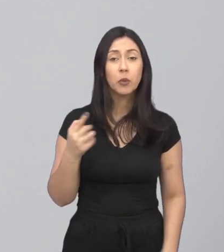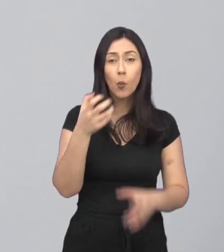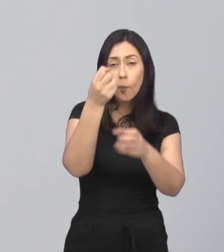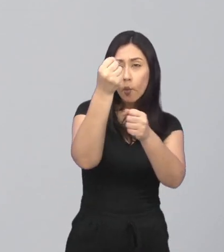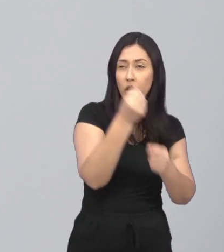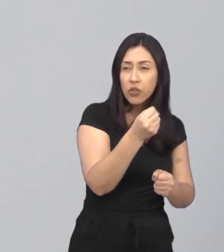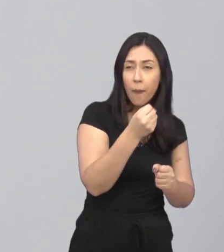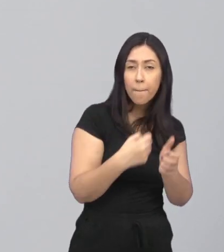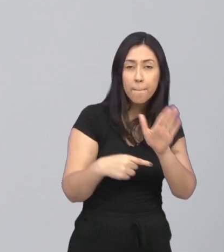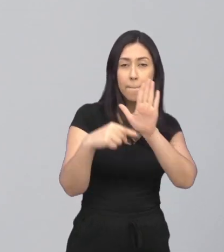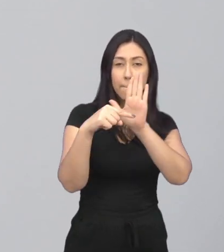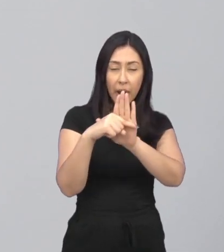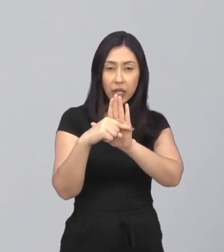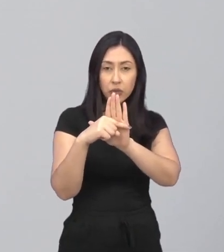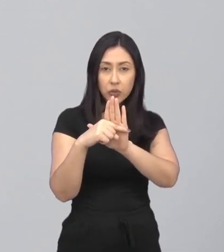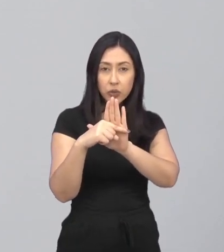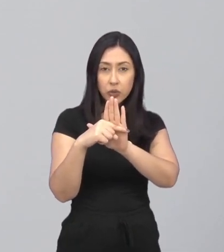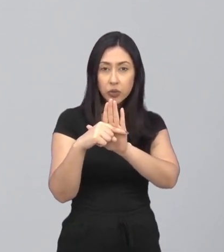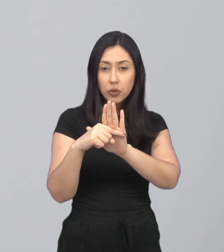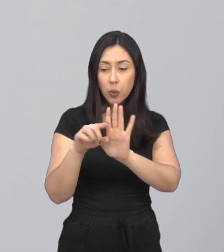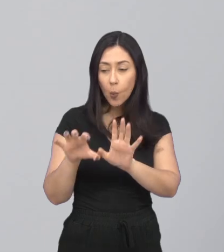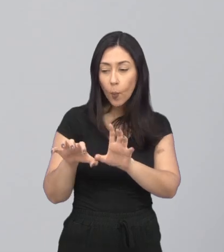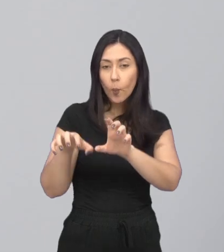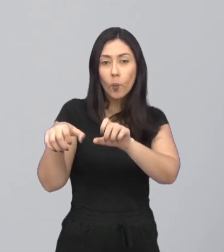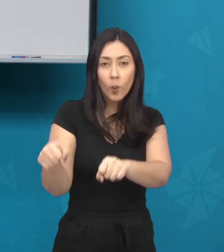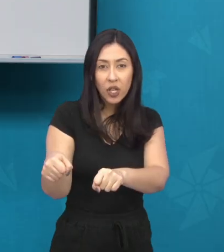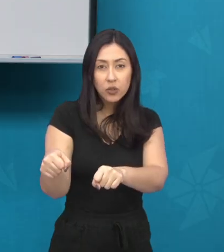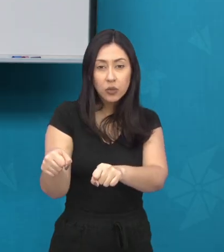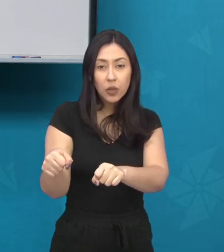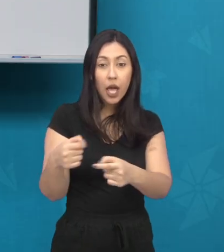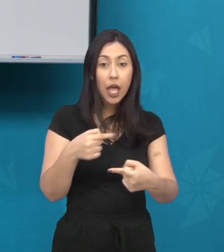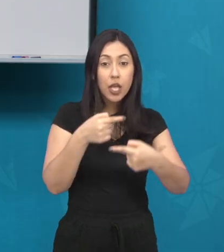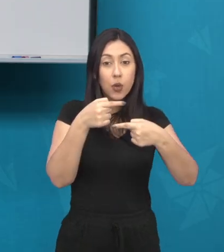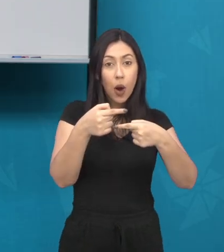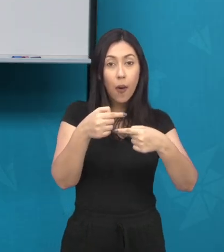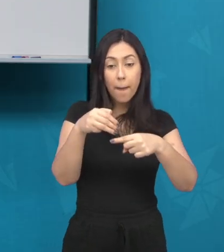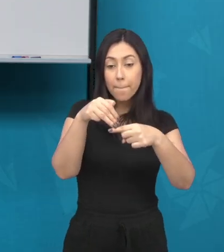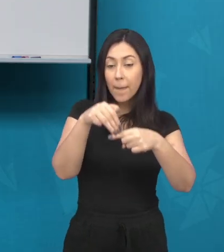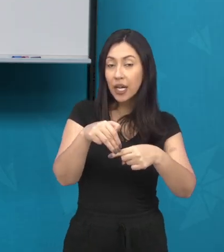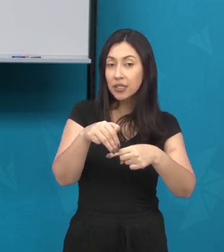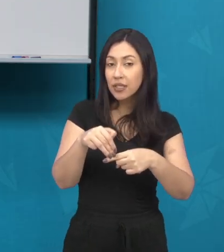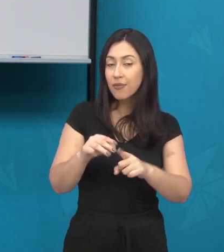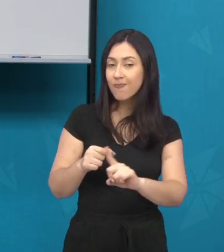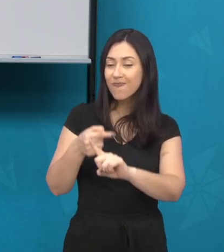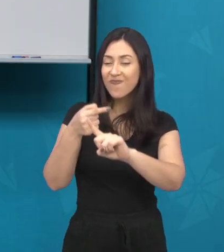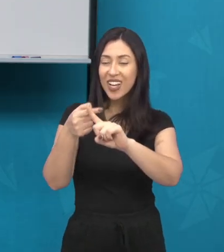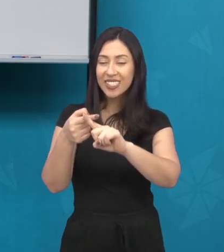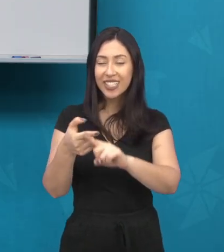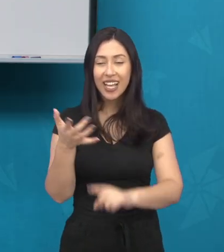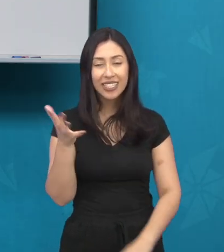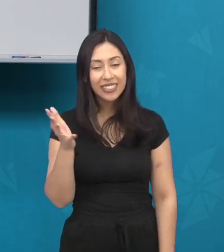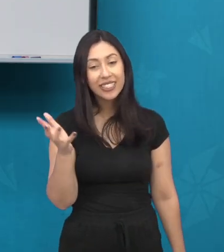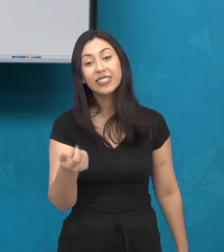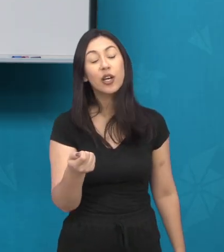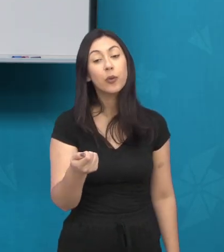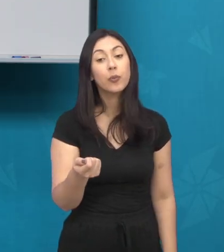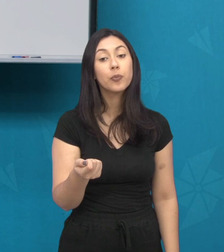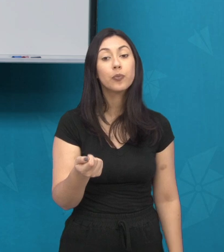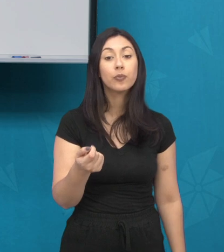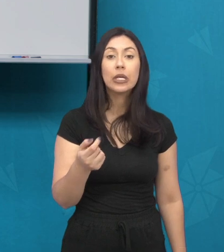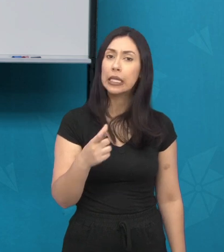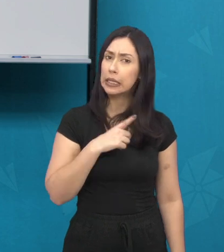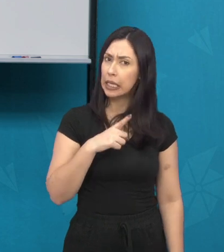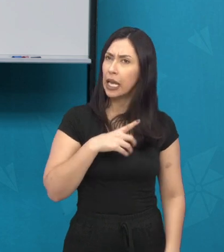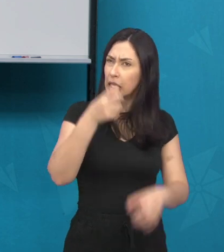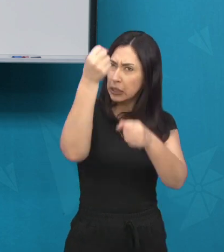menos o peso é massa vezes aceleração aqui tá a resposta da minha questão beleza